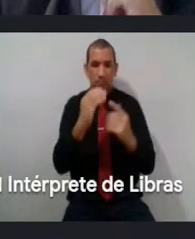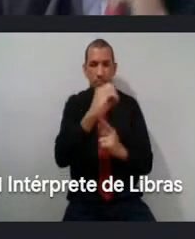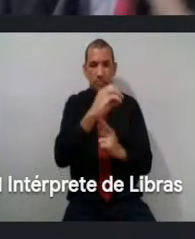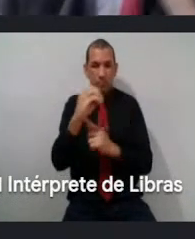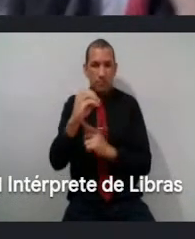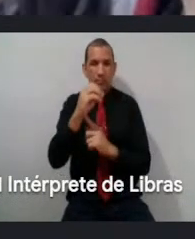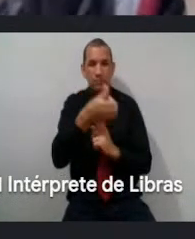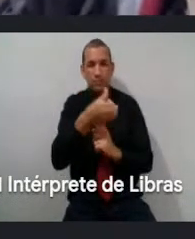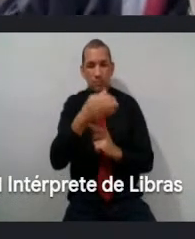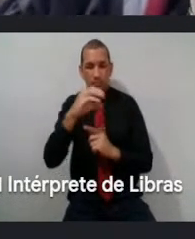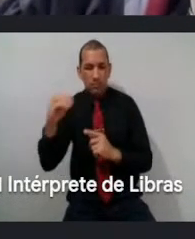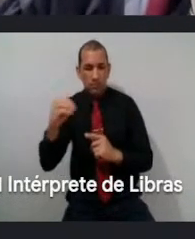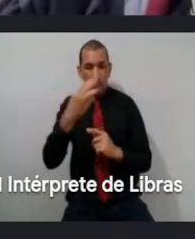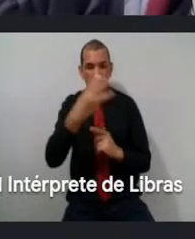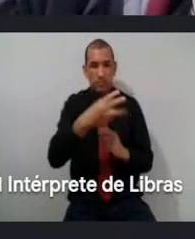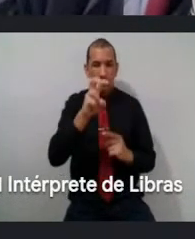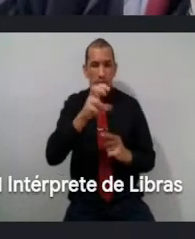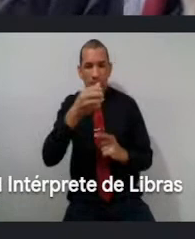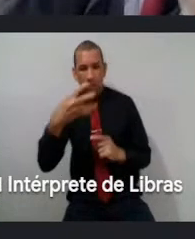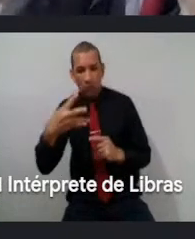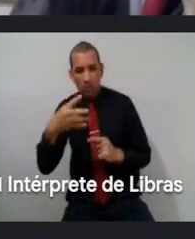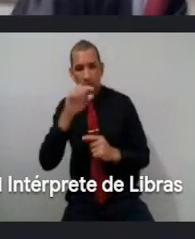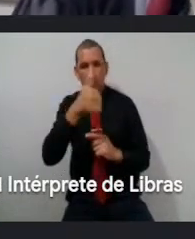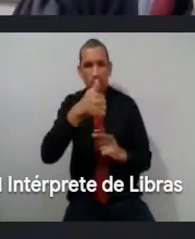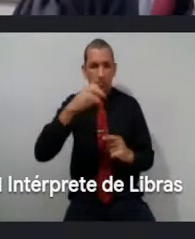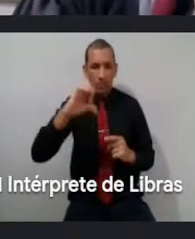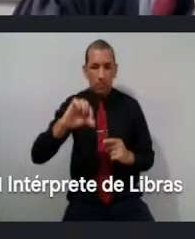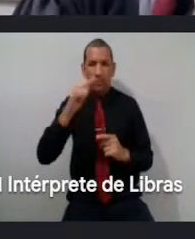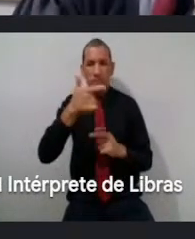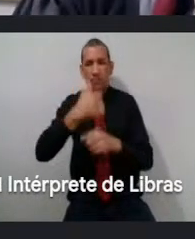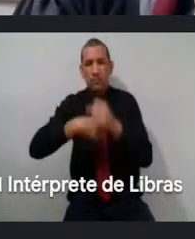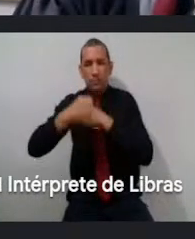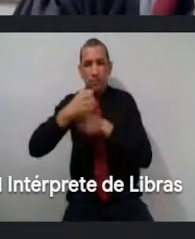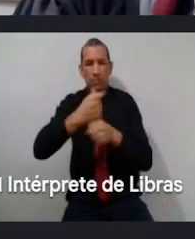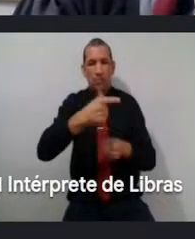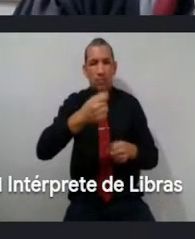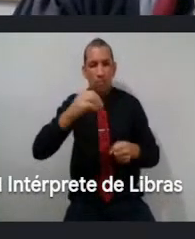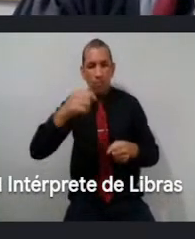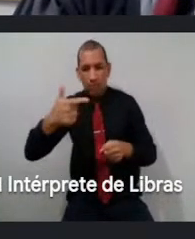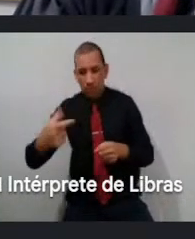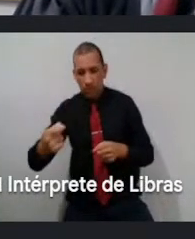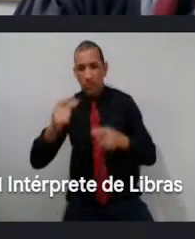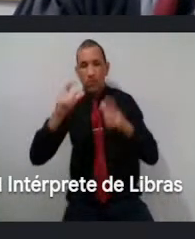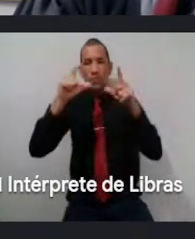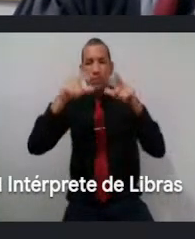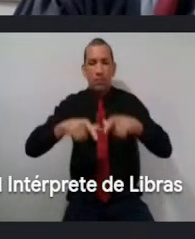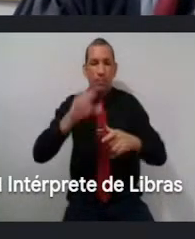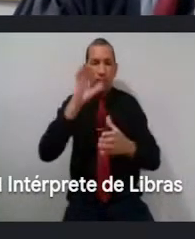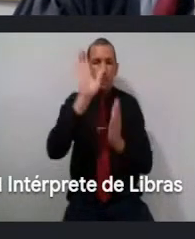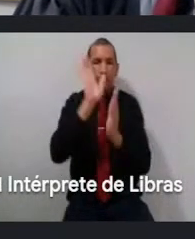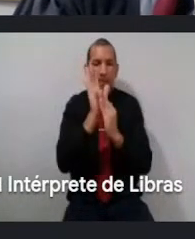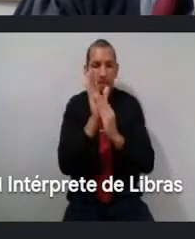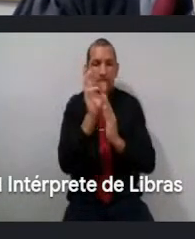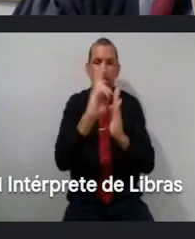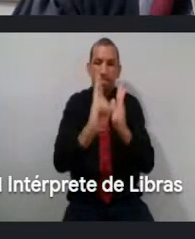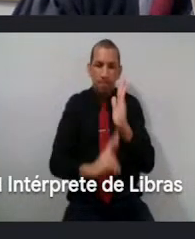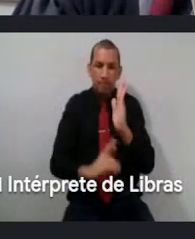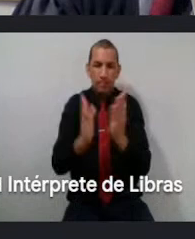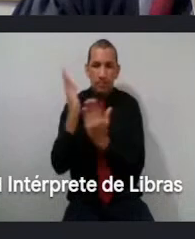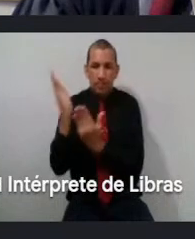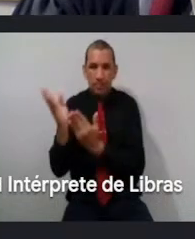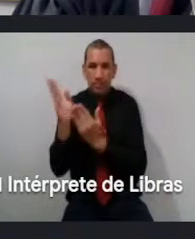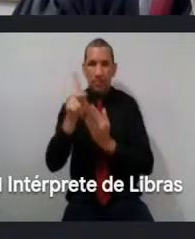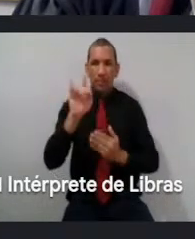0673 54 disto 19.2 1020 origem Palmas também da relatoria do Dr Antonio Paim